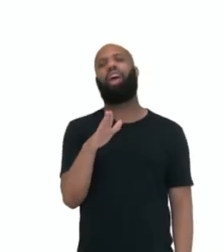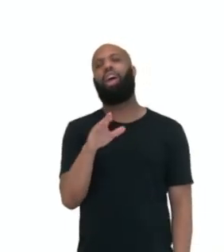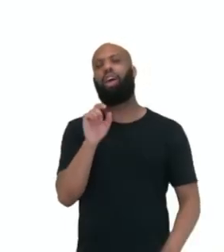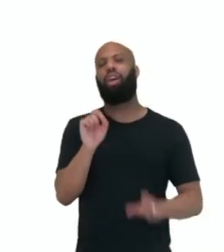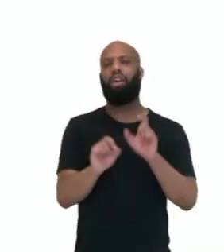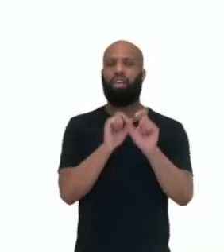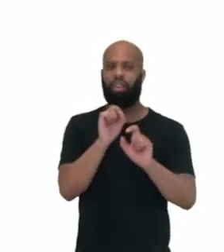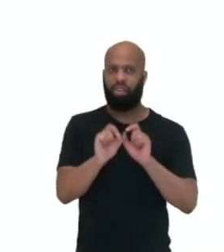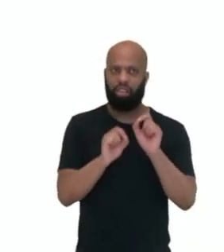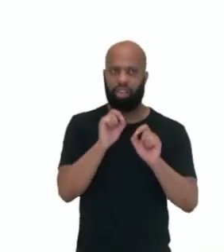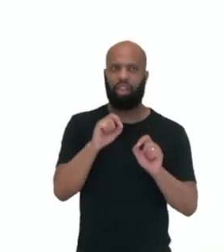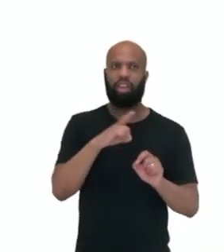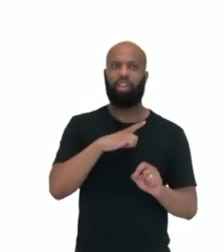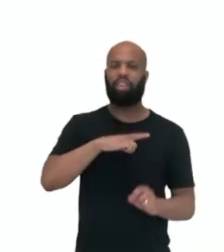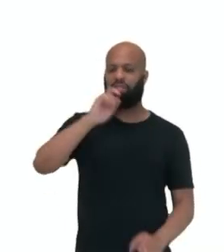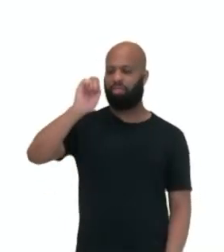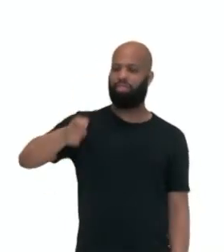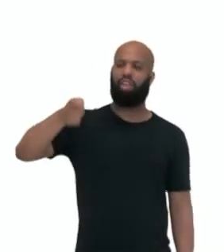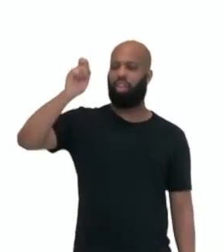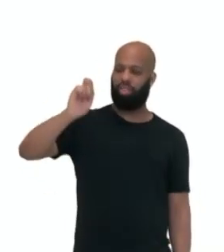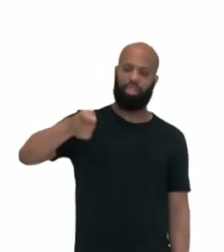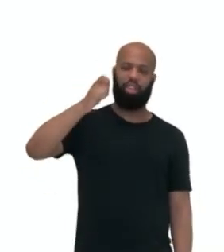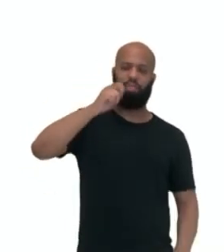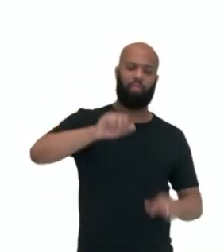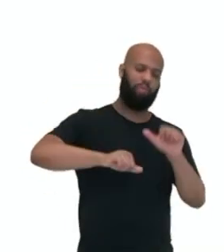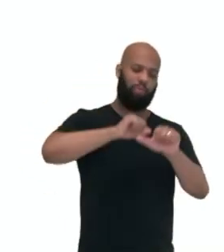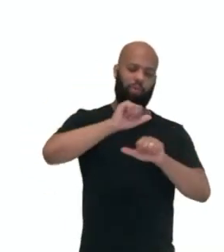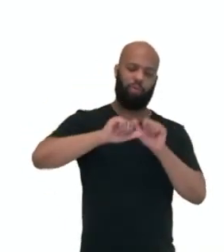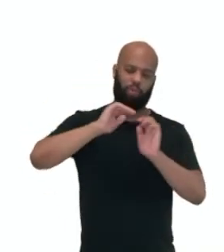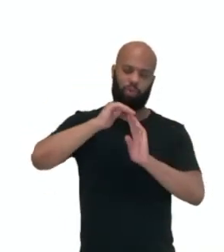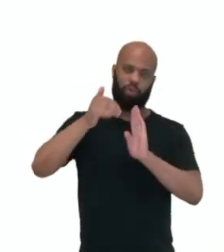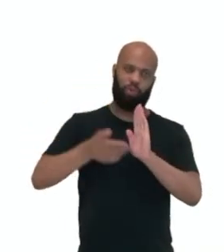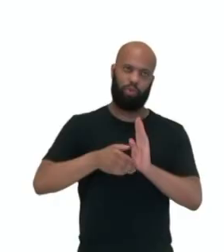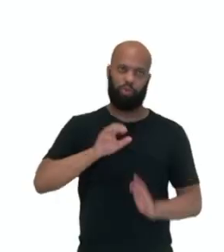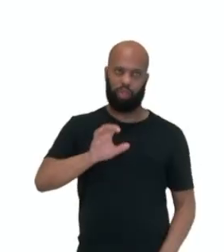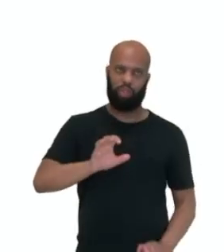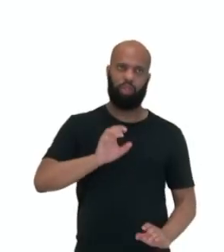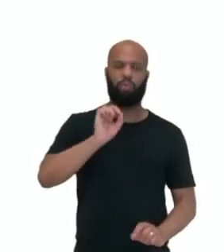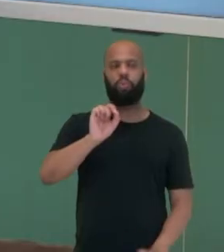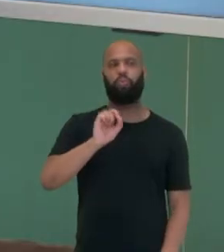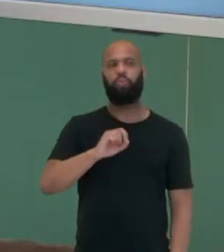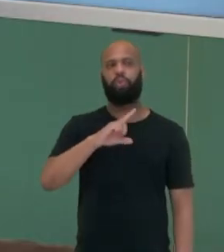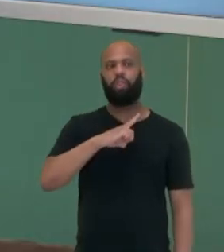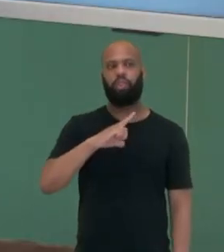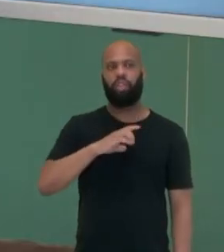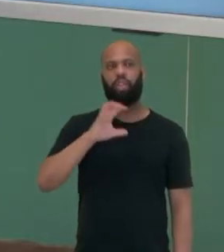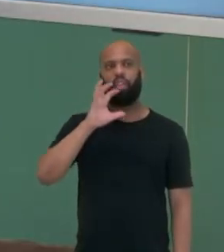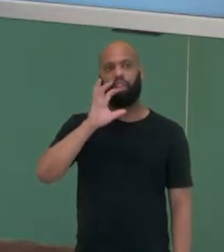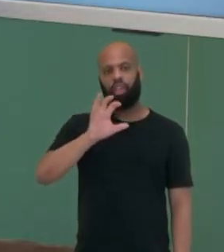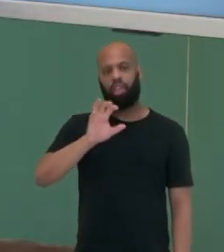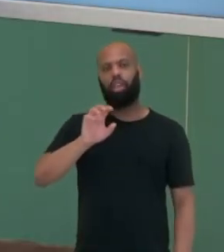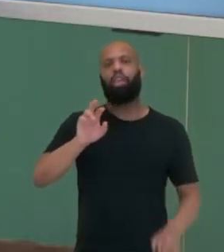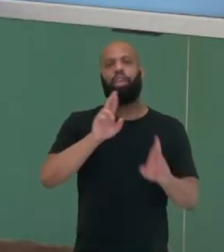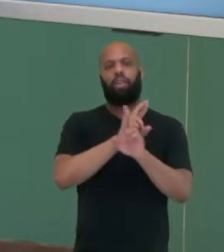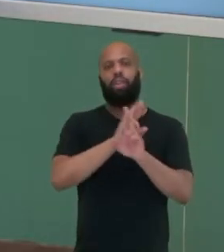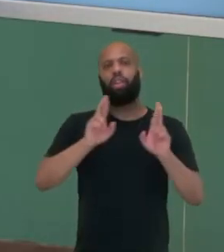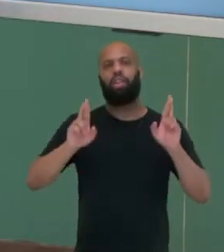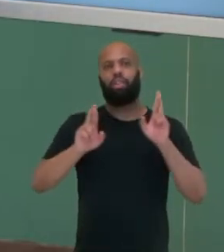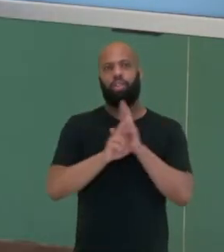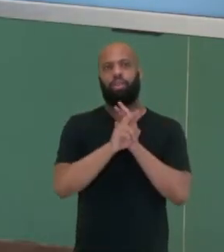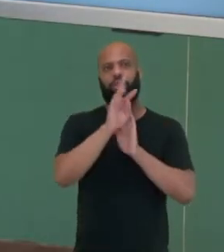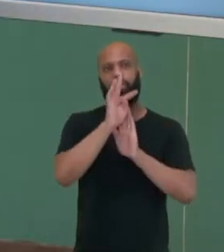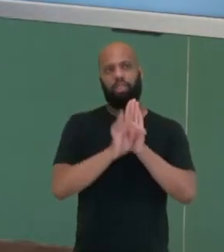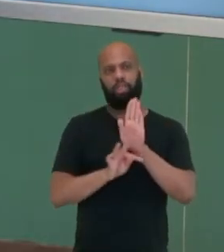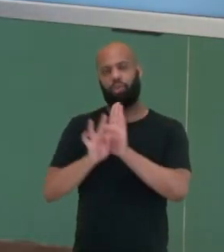que mudou, né, foi o feiticeiro que alterou tudo isso. Então nós temos ali, sim, efetivamente, uma